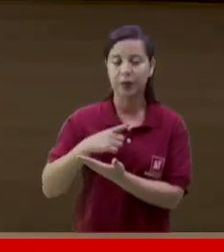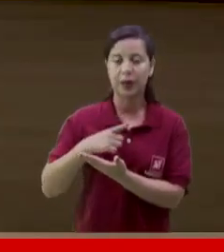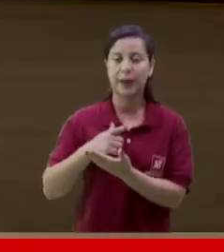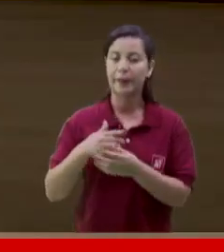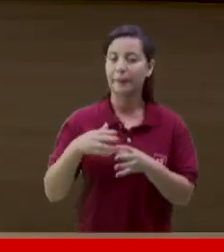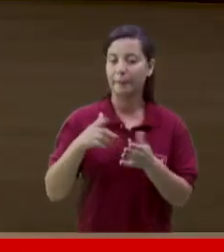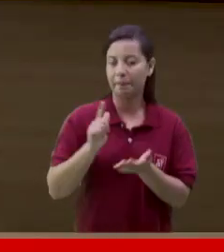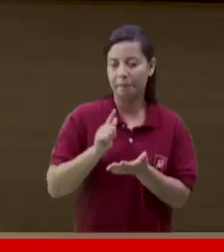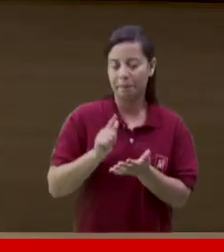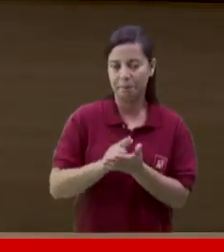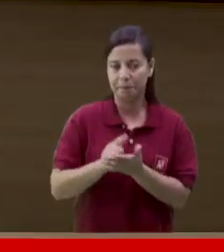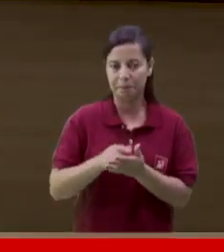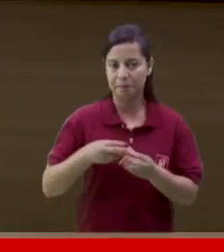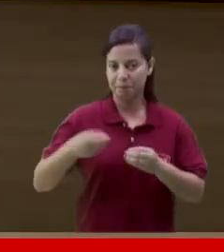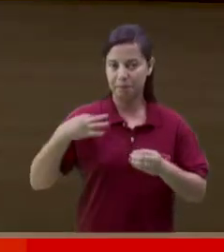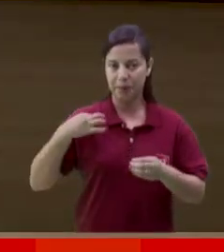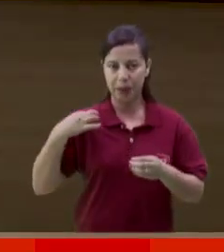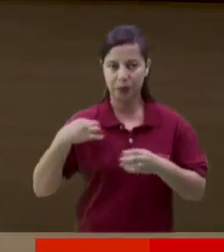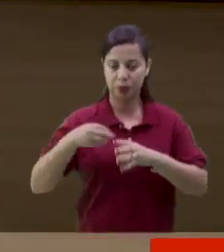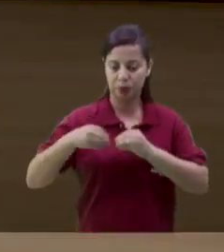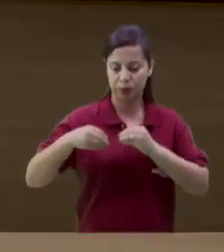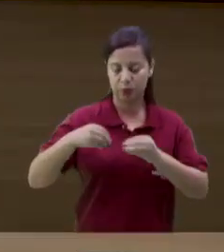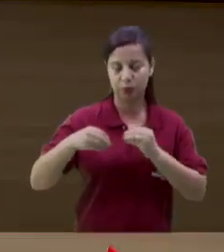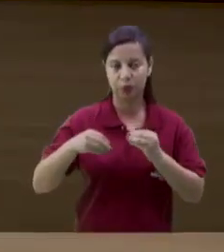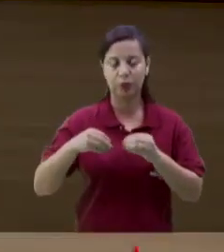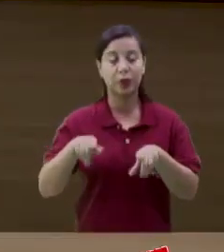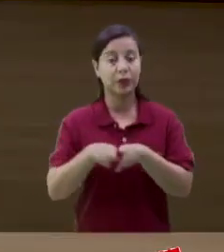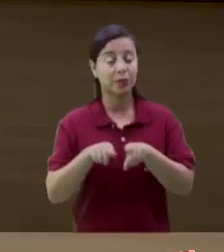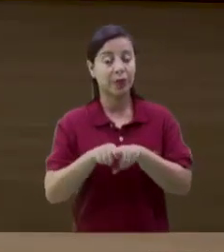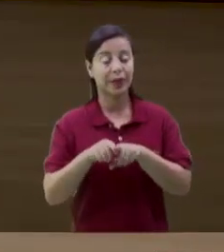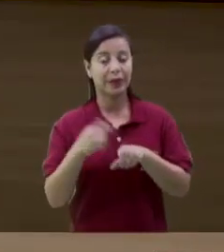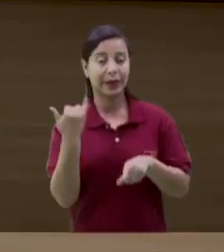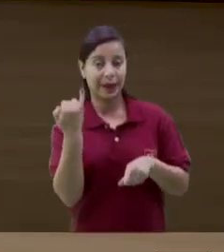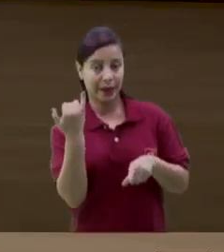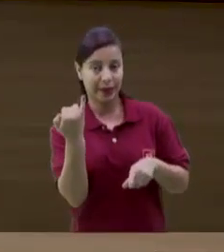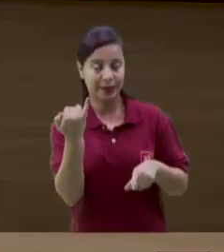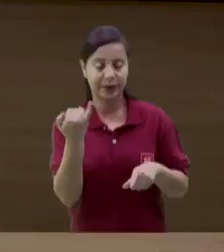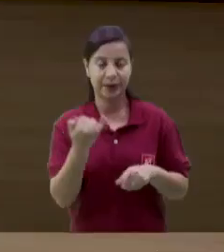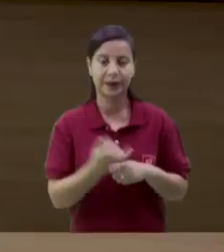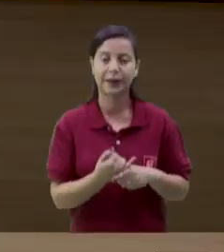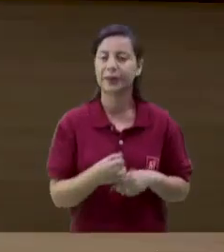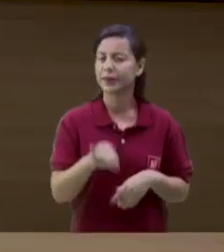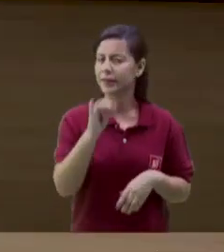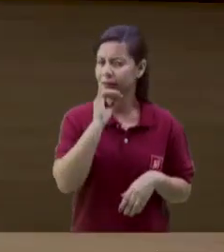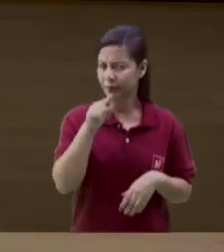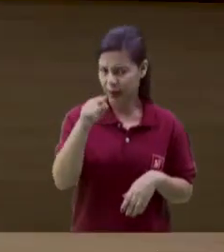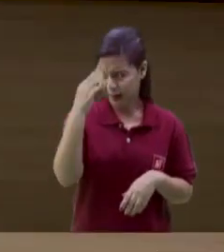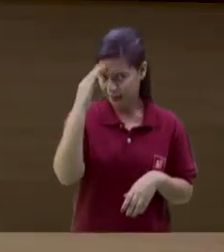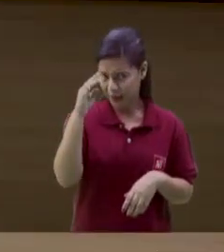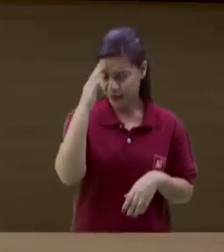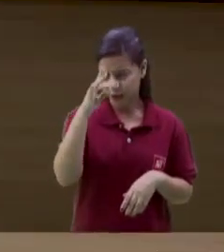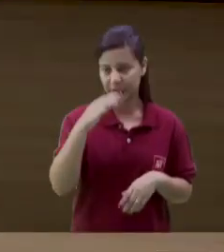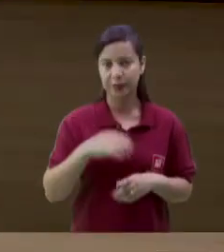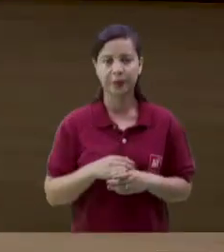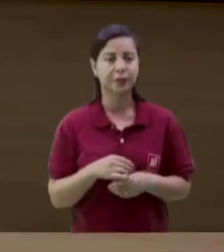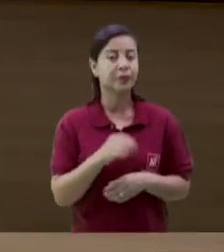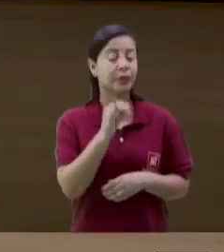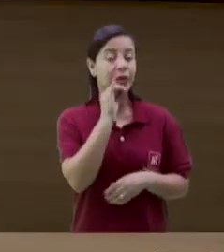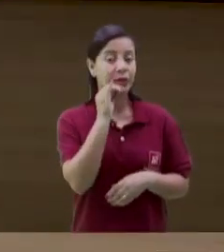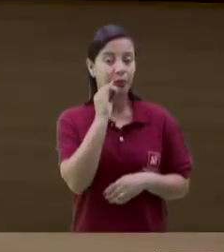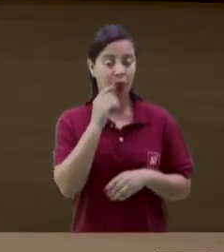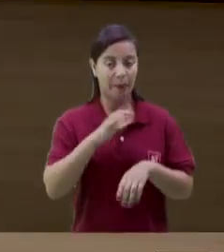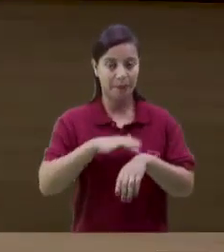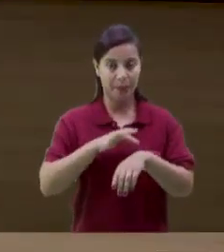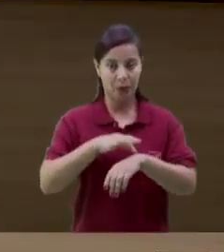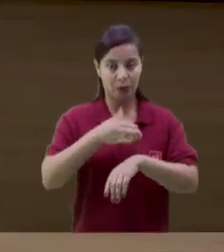tecido fino e uma caneta. Imagine que a pessoa teve uma amputação de mão e eu tenho aí, então, um